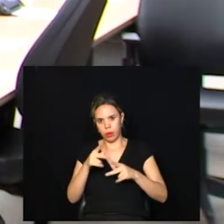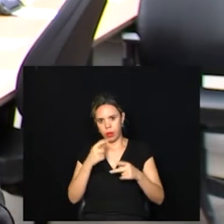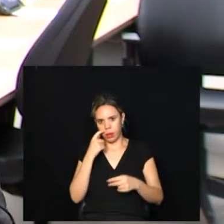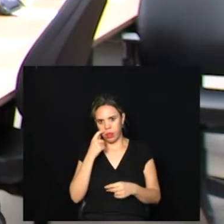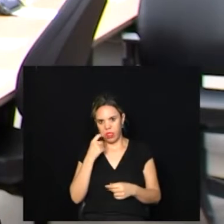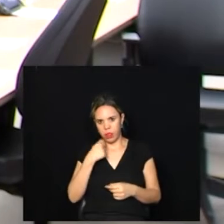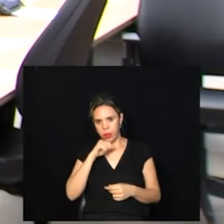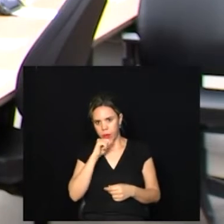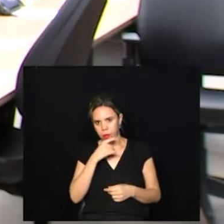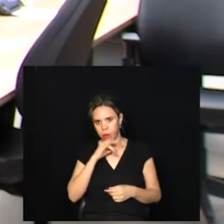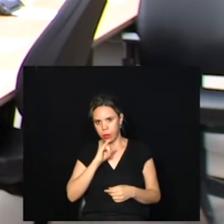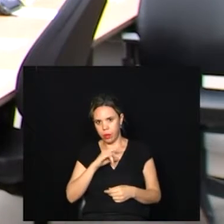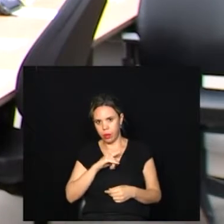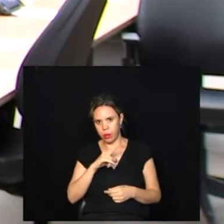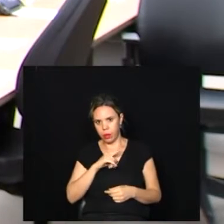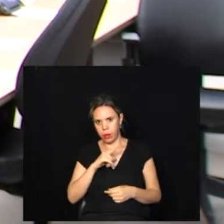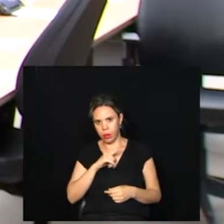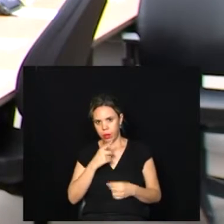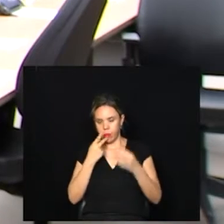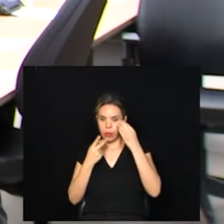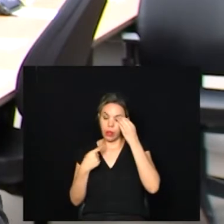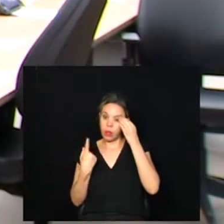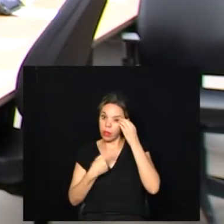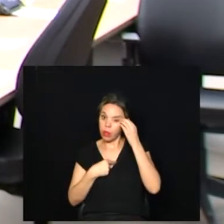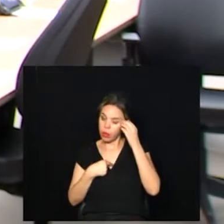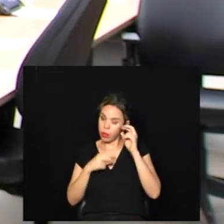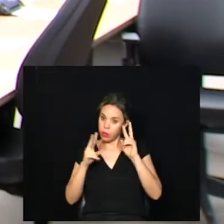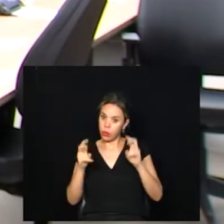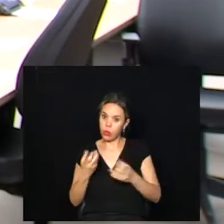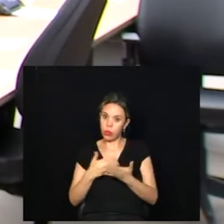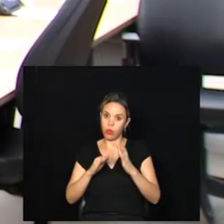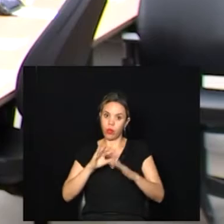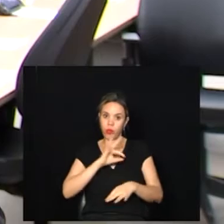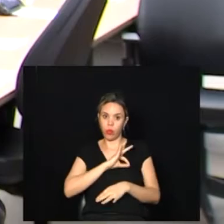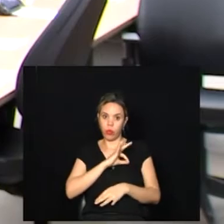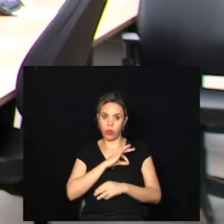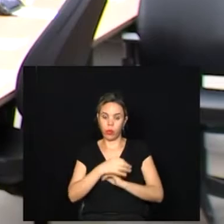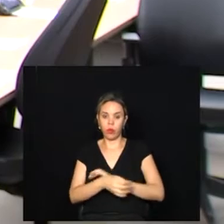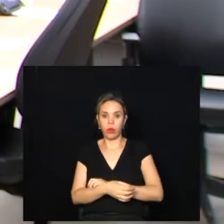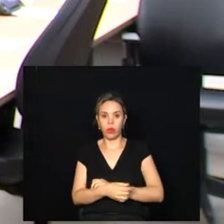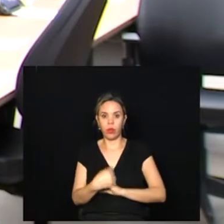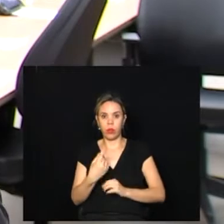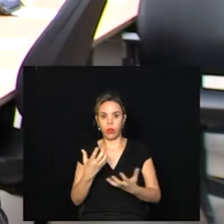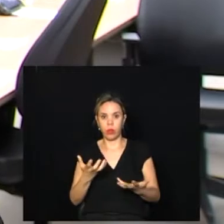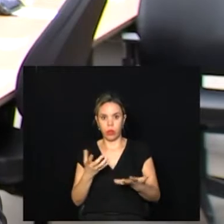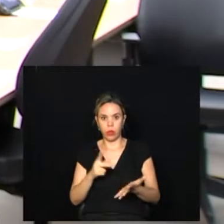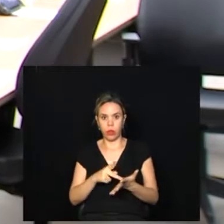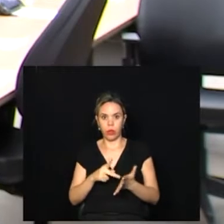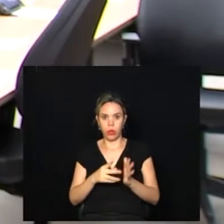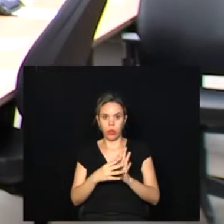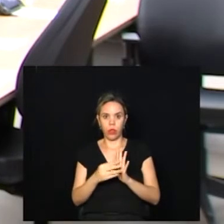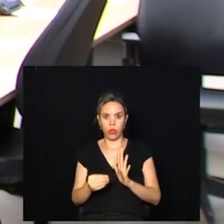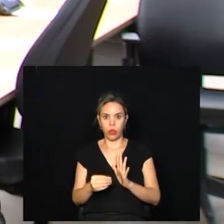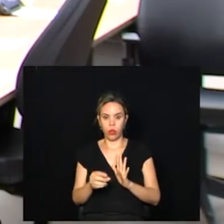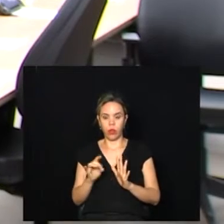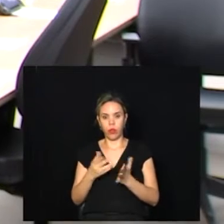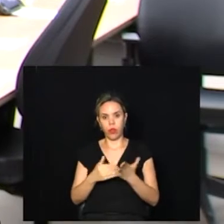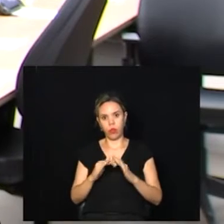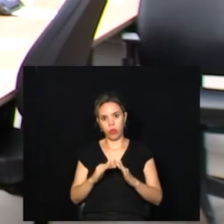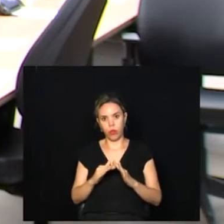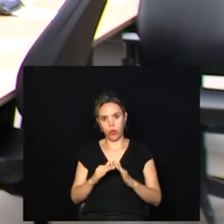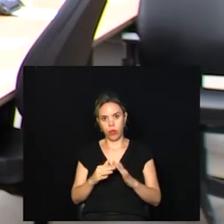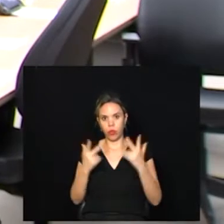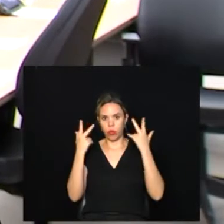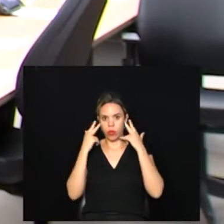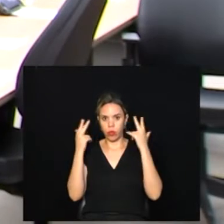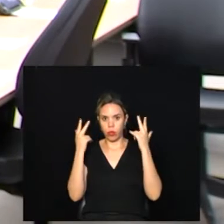várias mães, pais que têm falado conosco a respeito da escola cívico-militar. O que nós queremos, na verdade, é um modelo. A escola vai ser uma